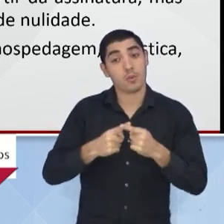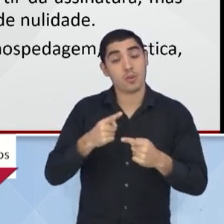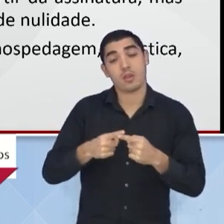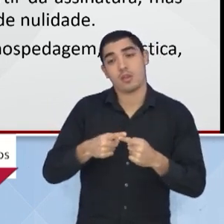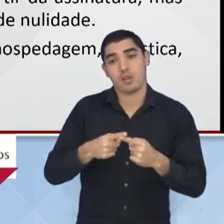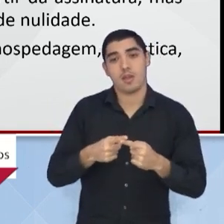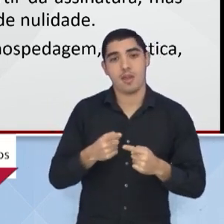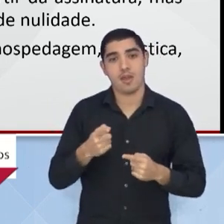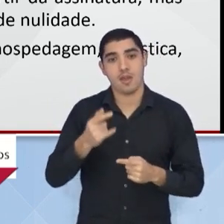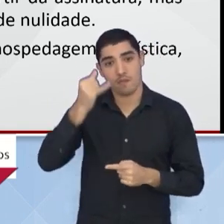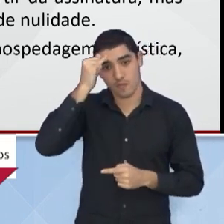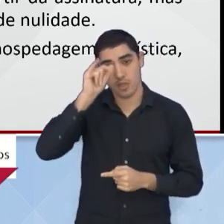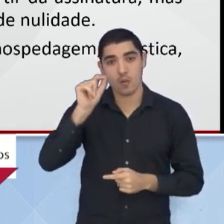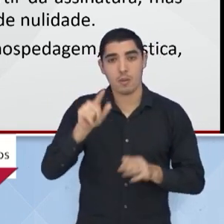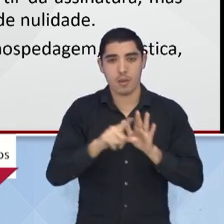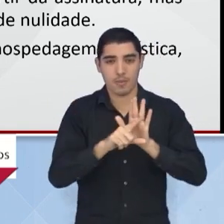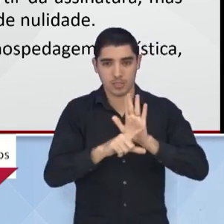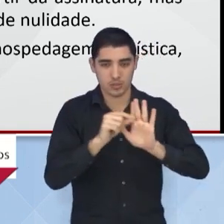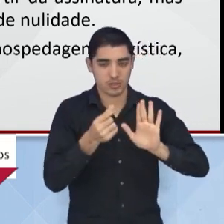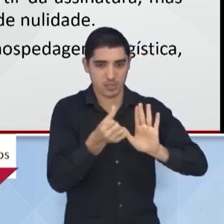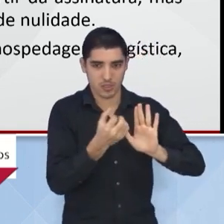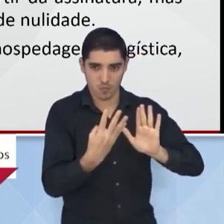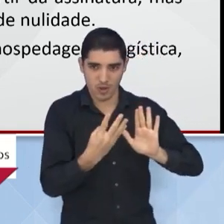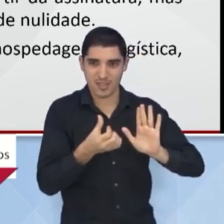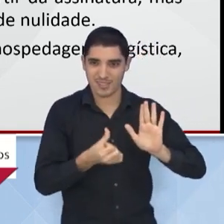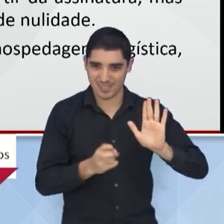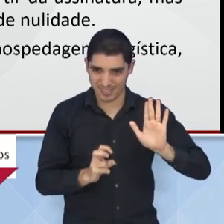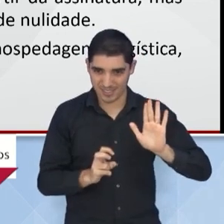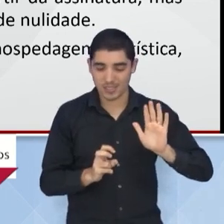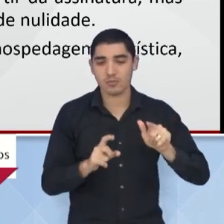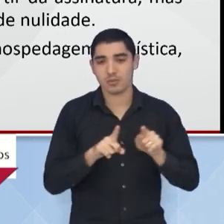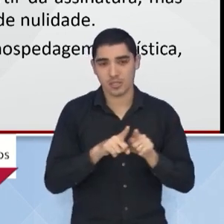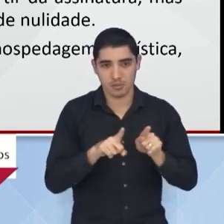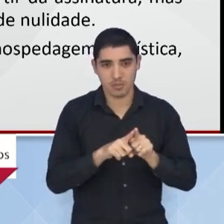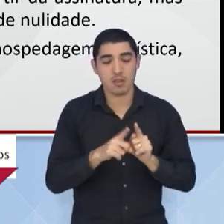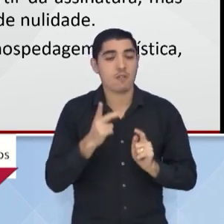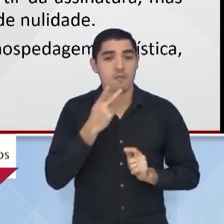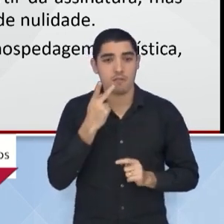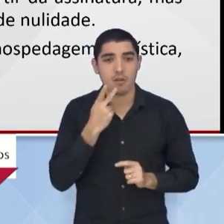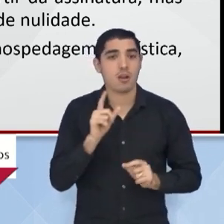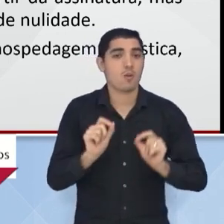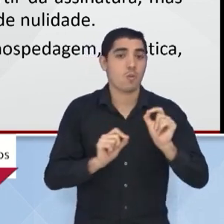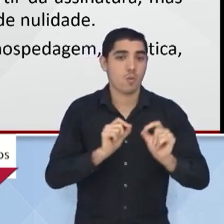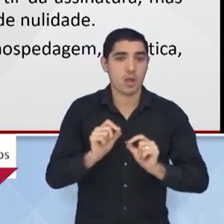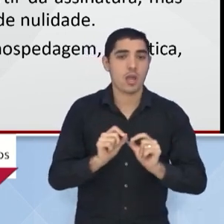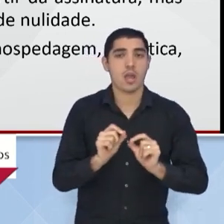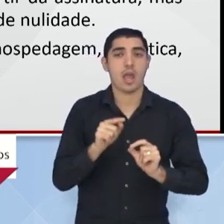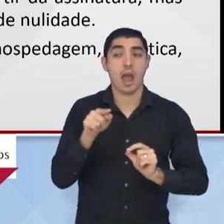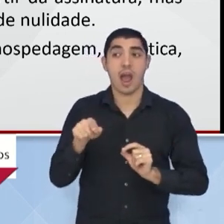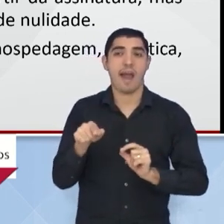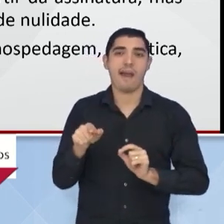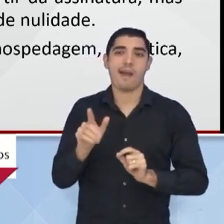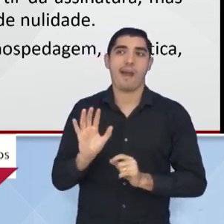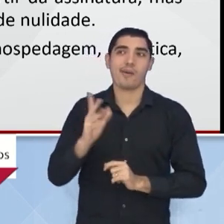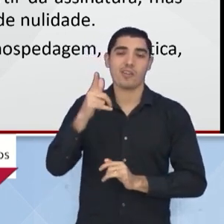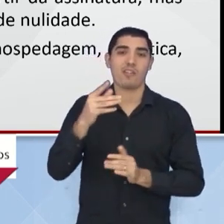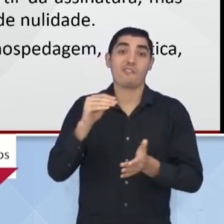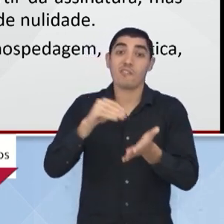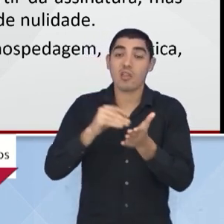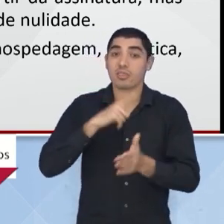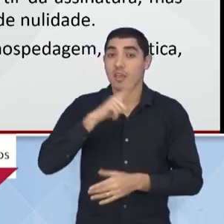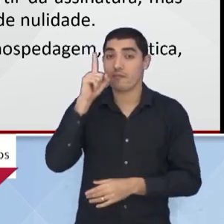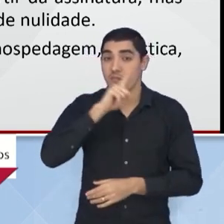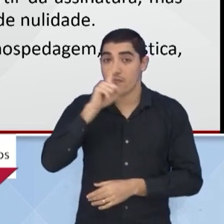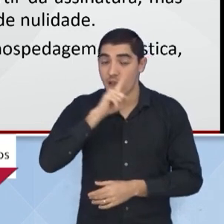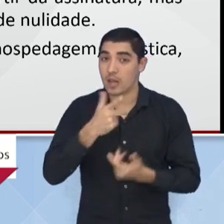no artigo 74 75 que dispensa e dispensa E inexigibilidade então tem que tomar muito cuidado